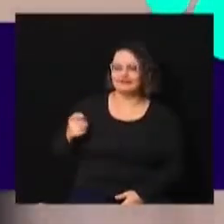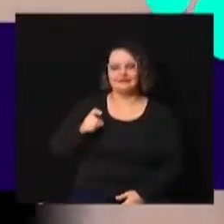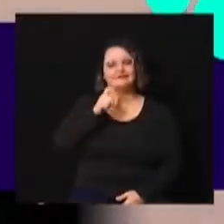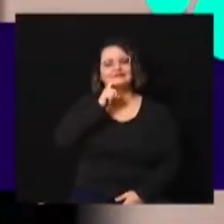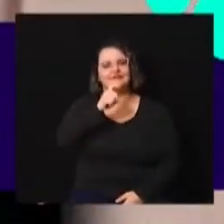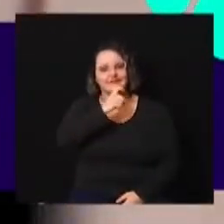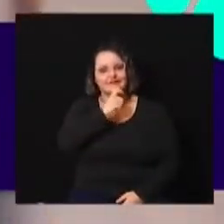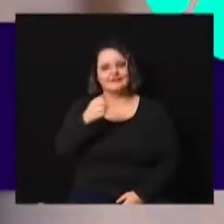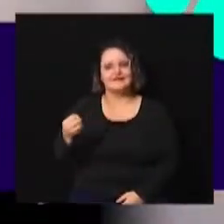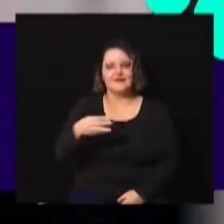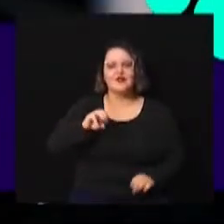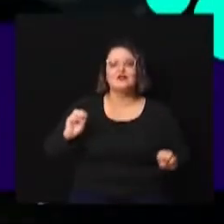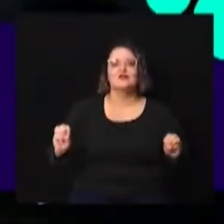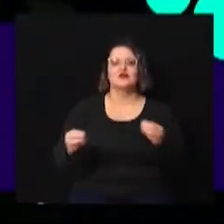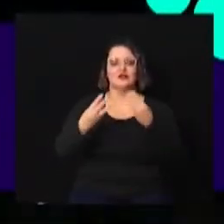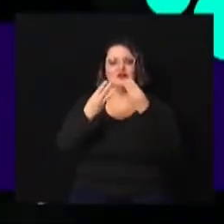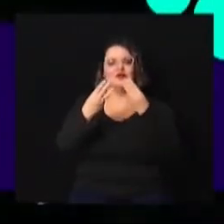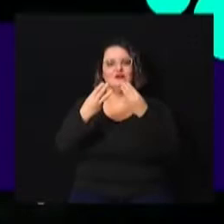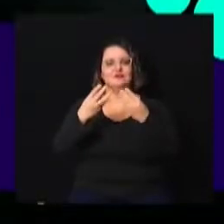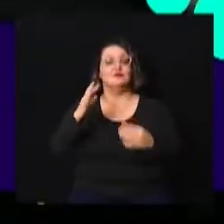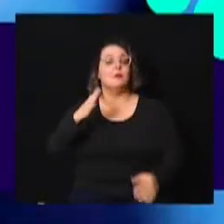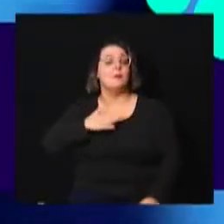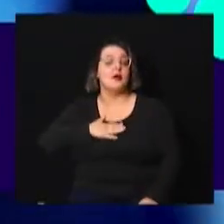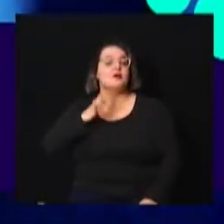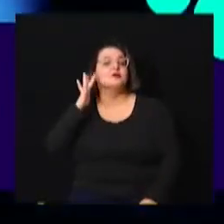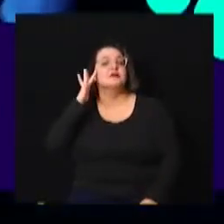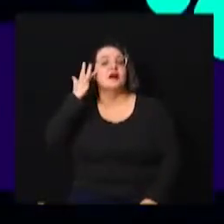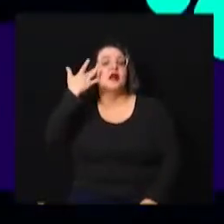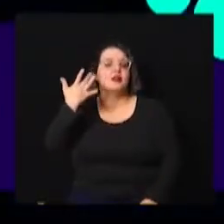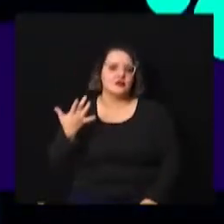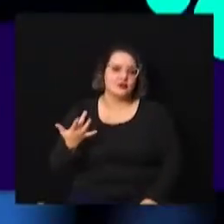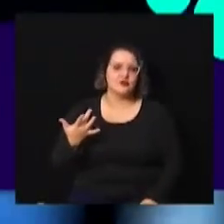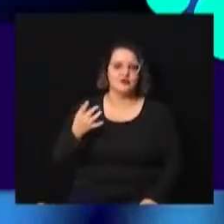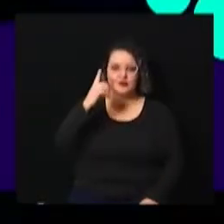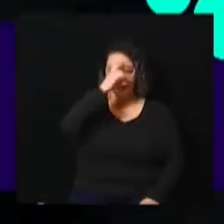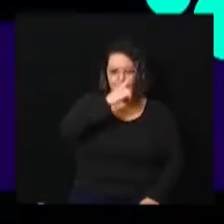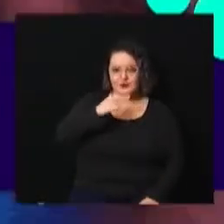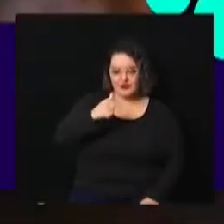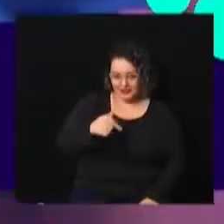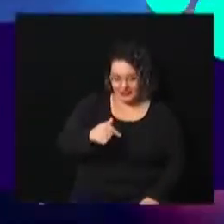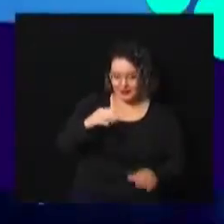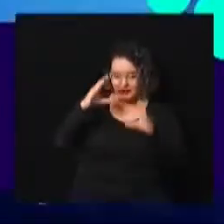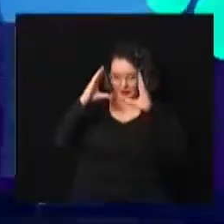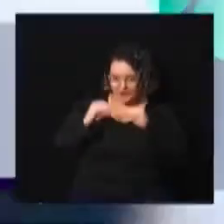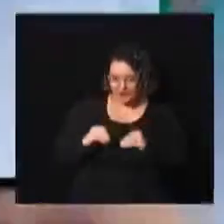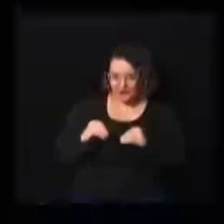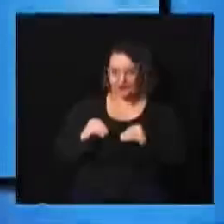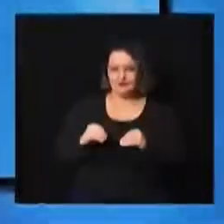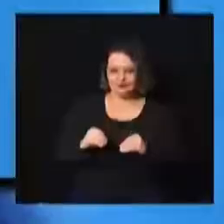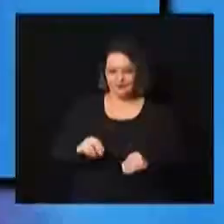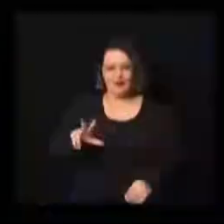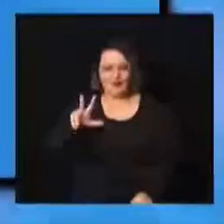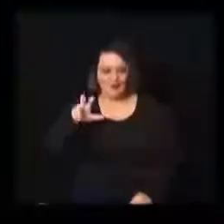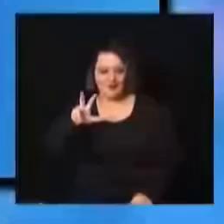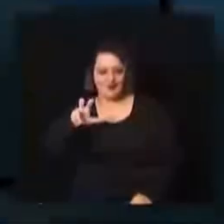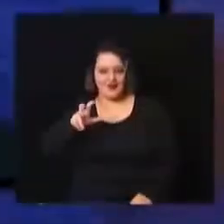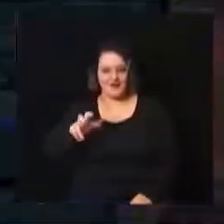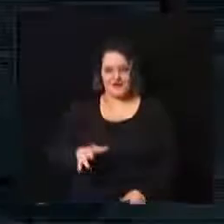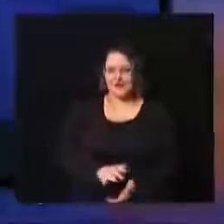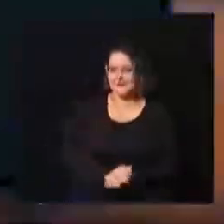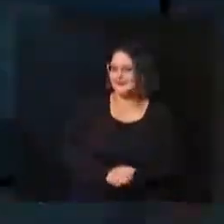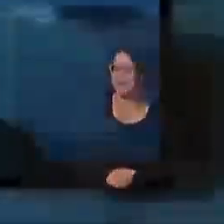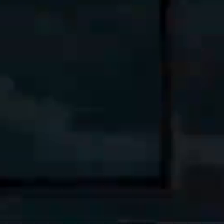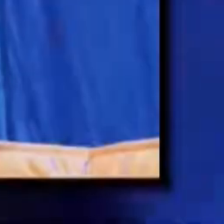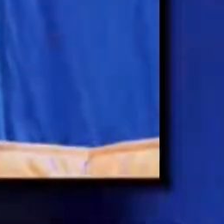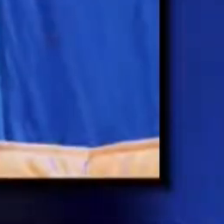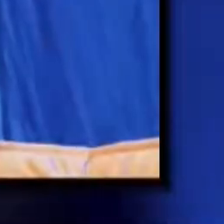show solo, Meus Achismos, no domingo às 7 da noite, no Teatro Iguatemi Campinas.